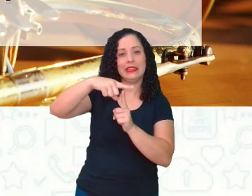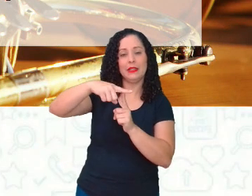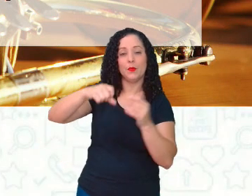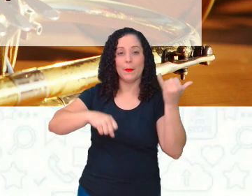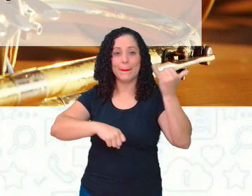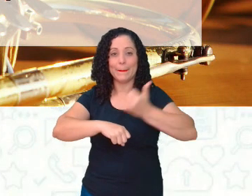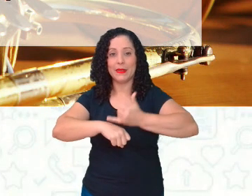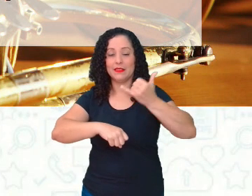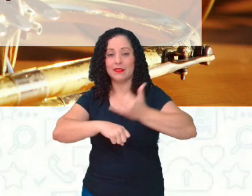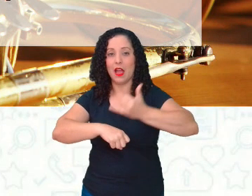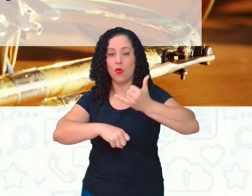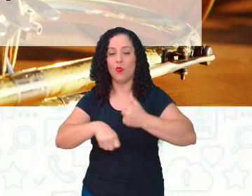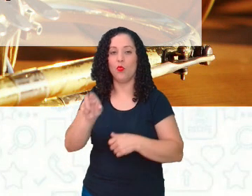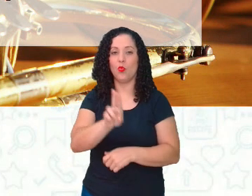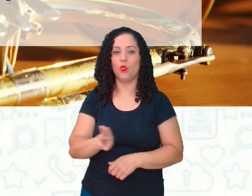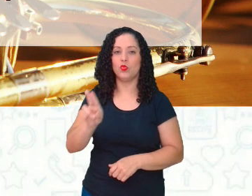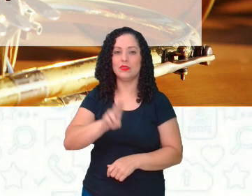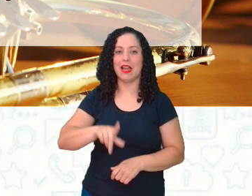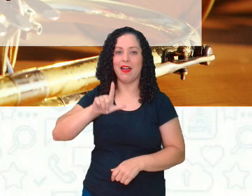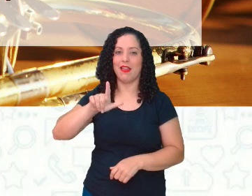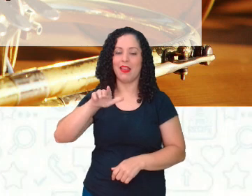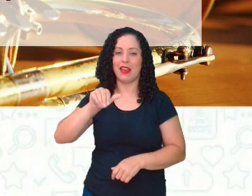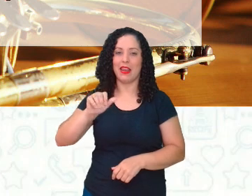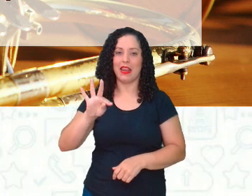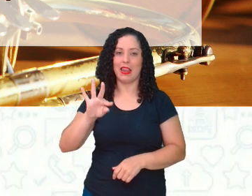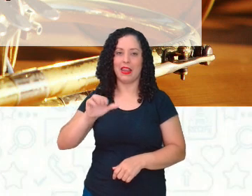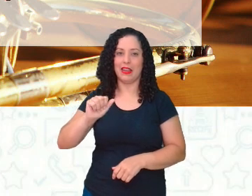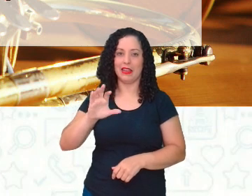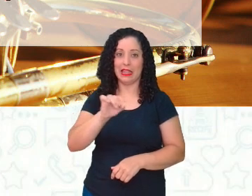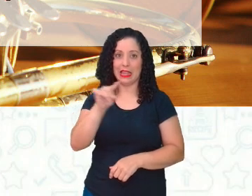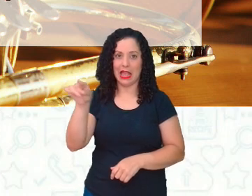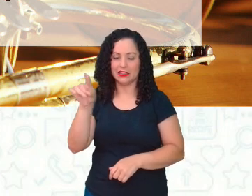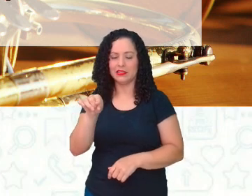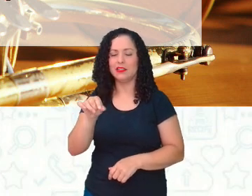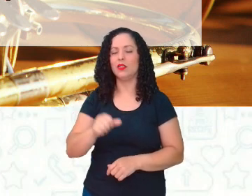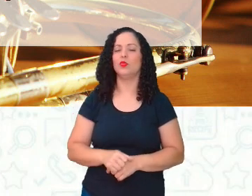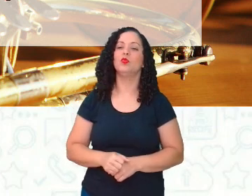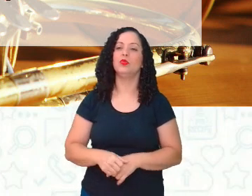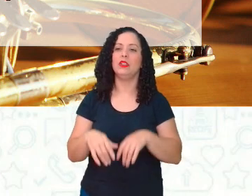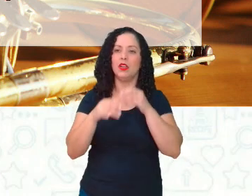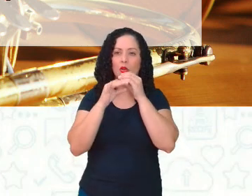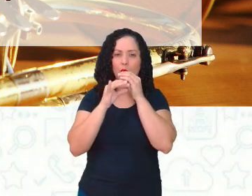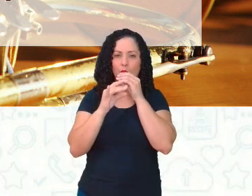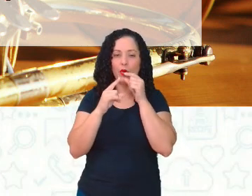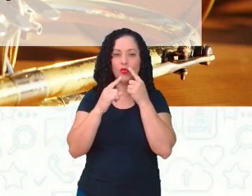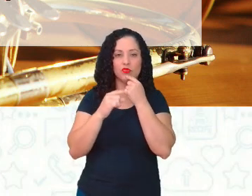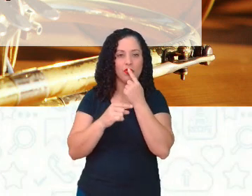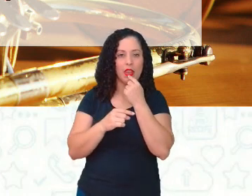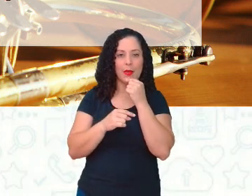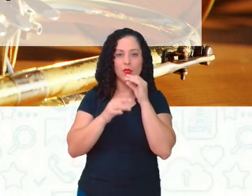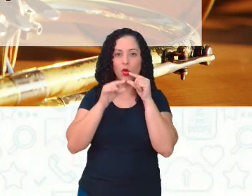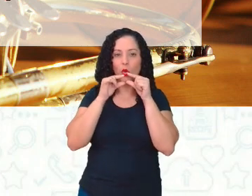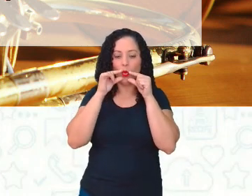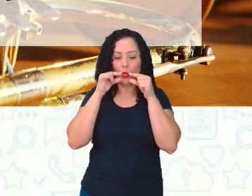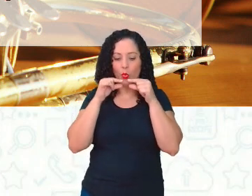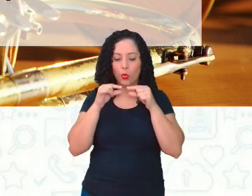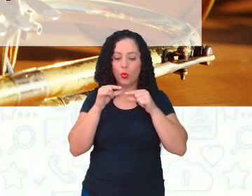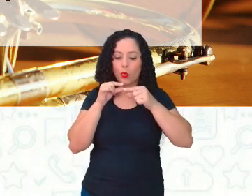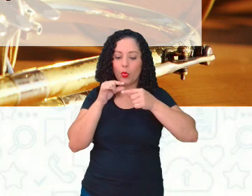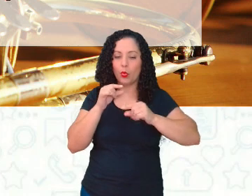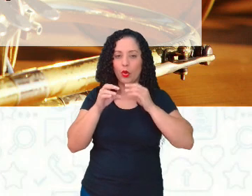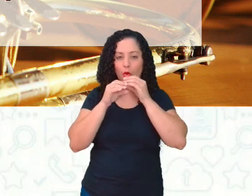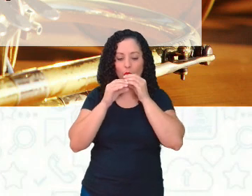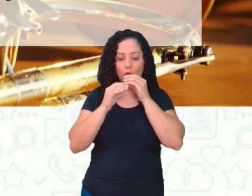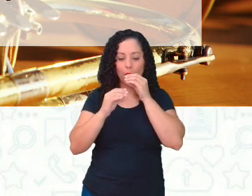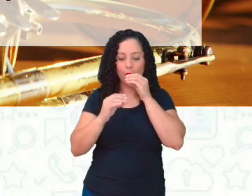são produzidos com latão e o som nasce da vibração dos lábios do músico no bocal, o que faz com que o ar vibre